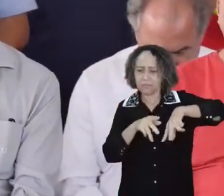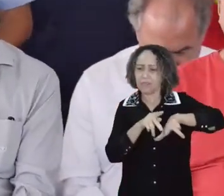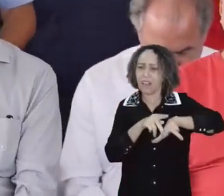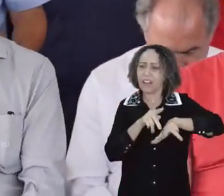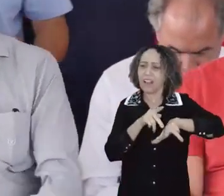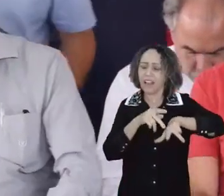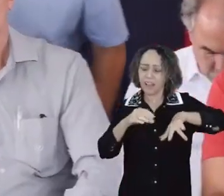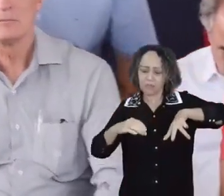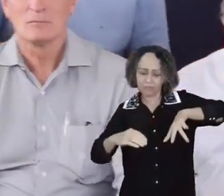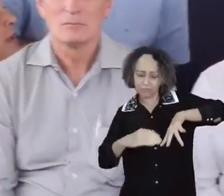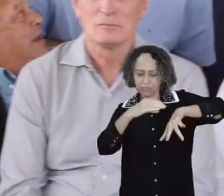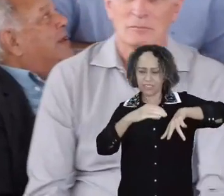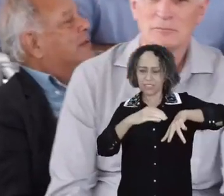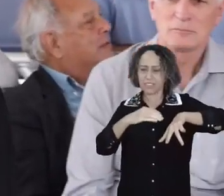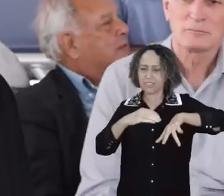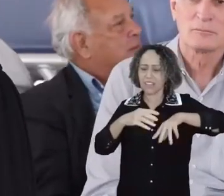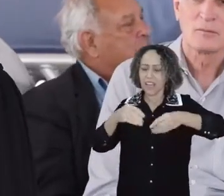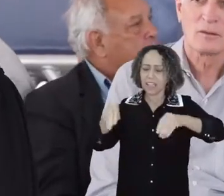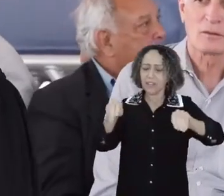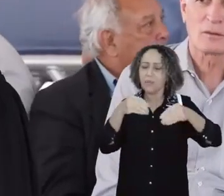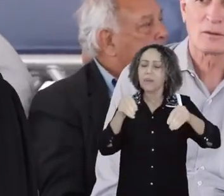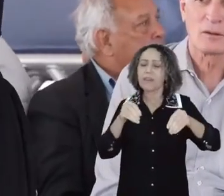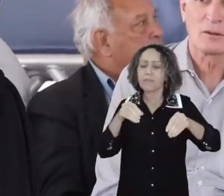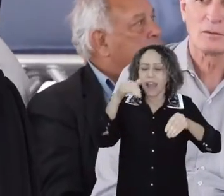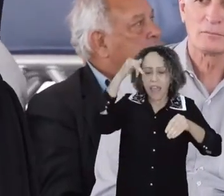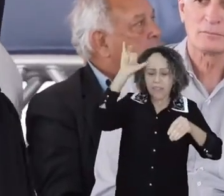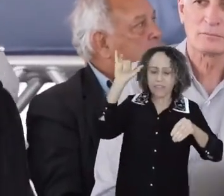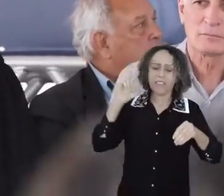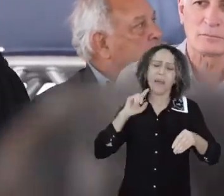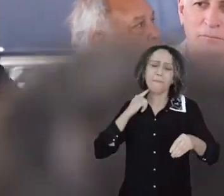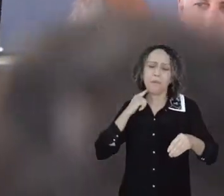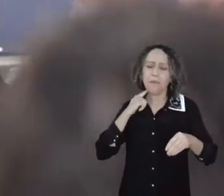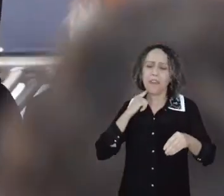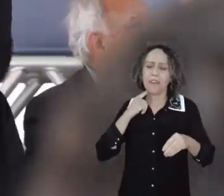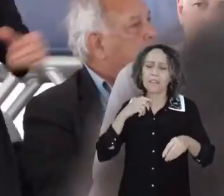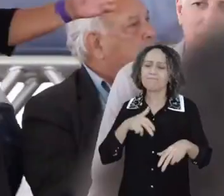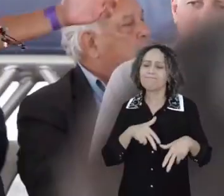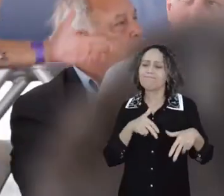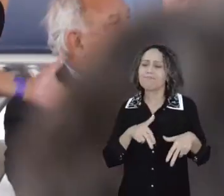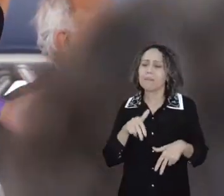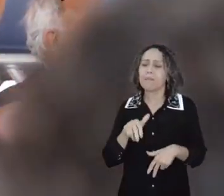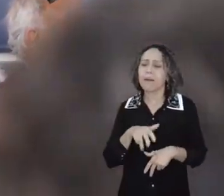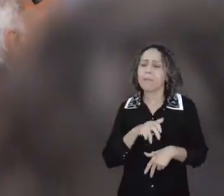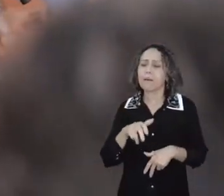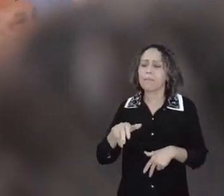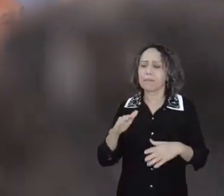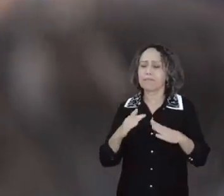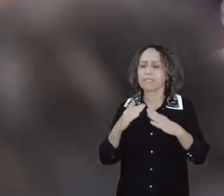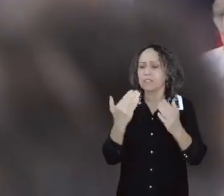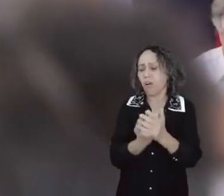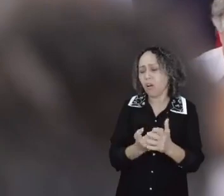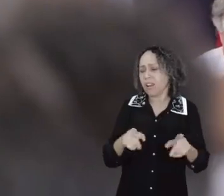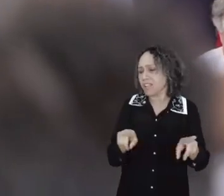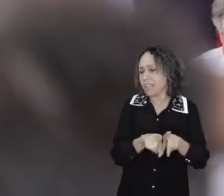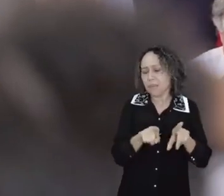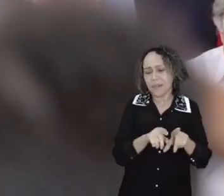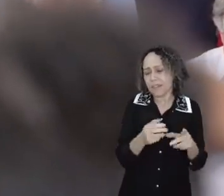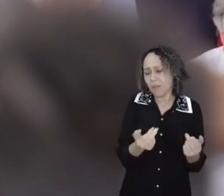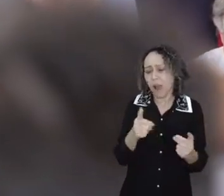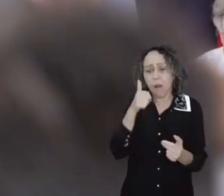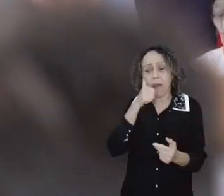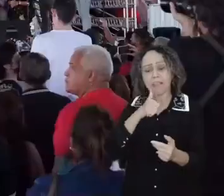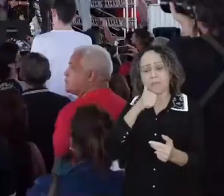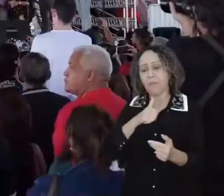chegar no trabalho com o salto, ou com o tênis, ou com a chinela e o pé